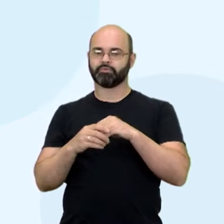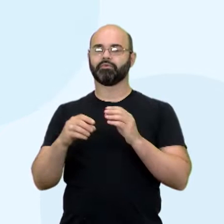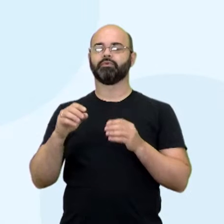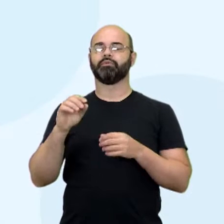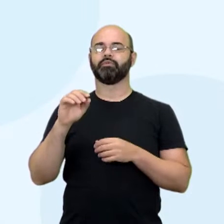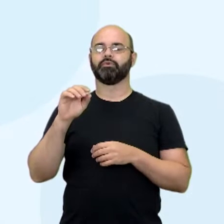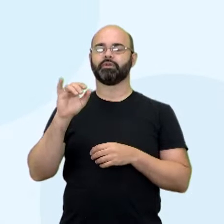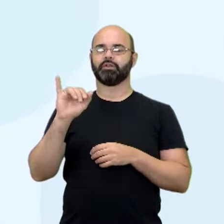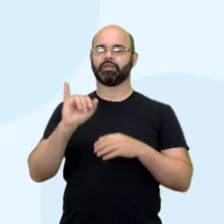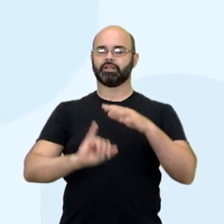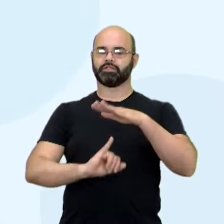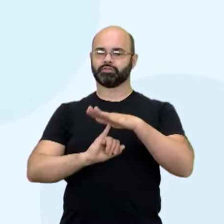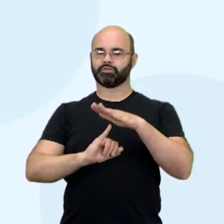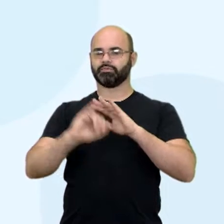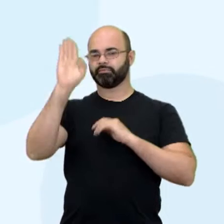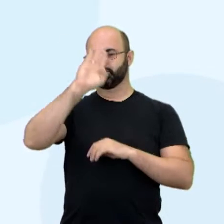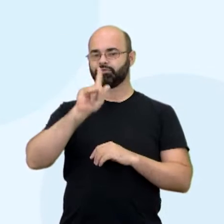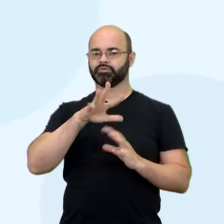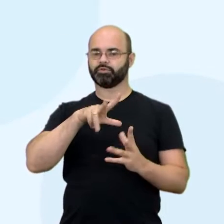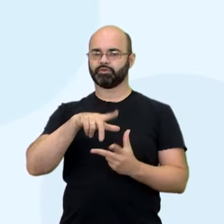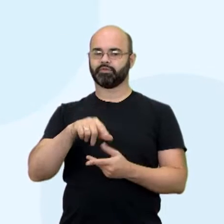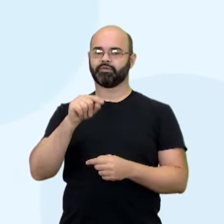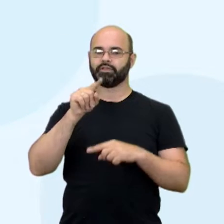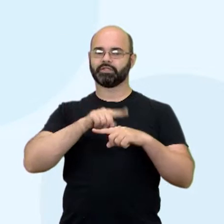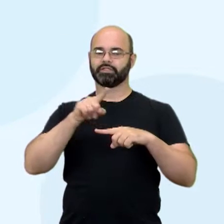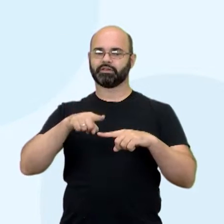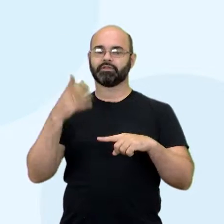foi fundada em 6 de março de